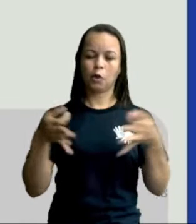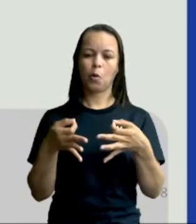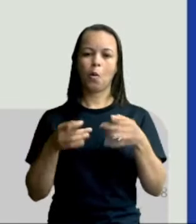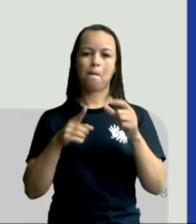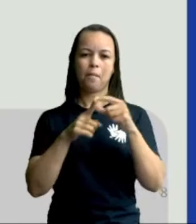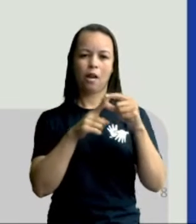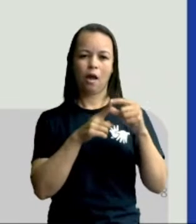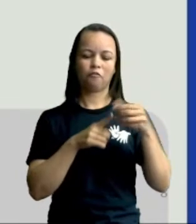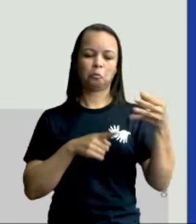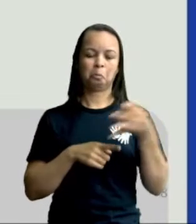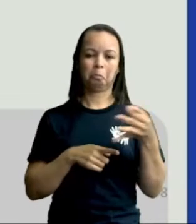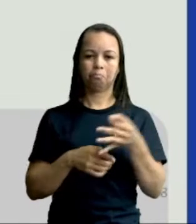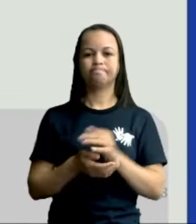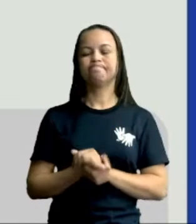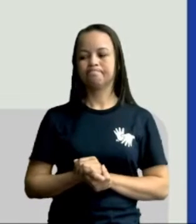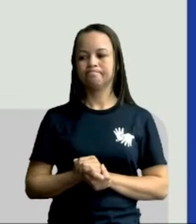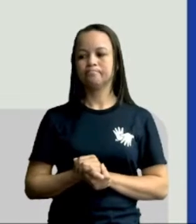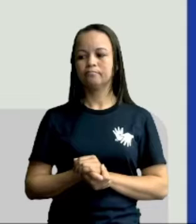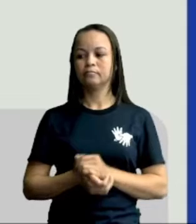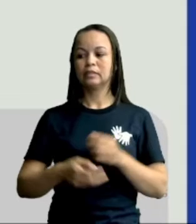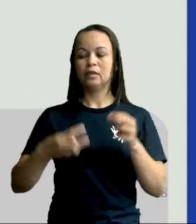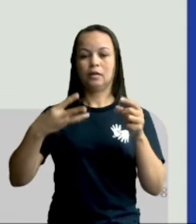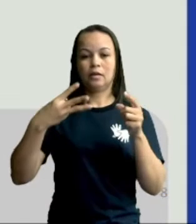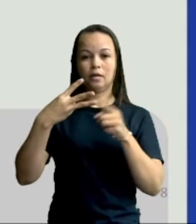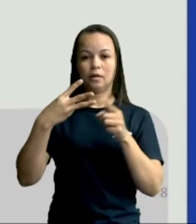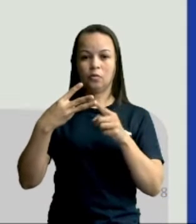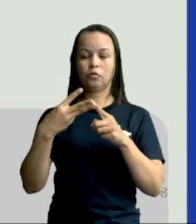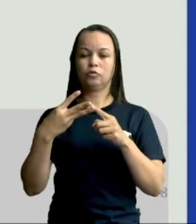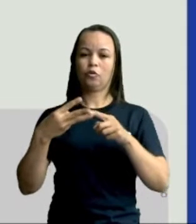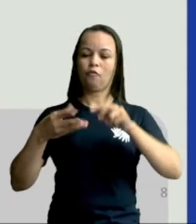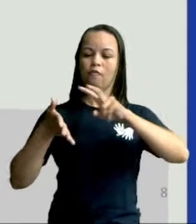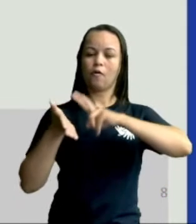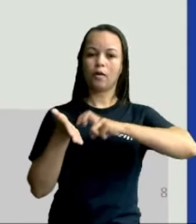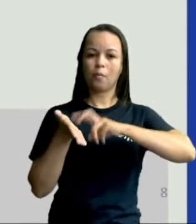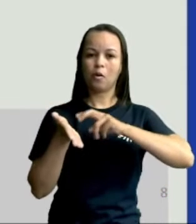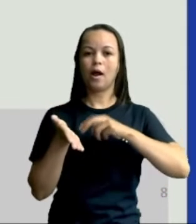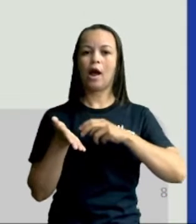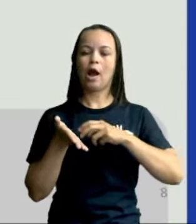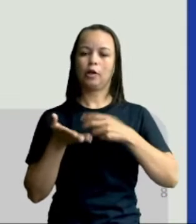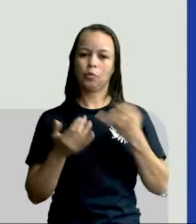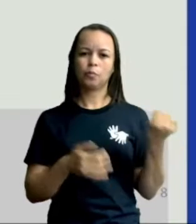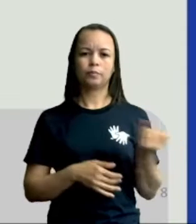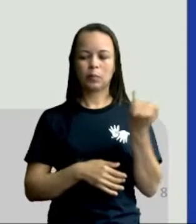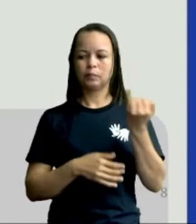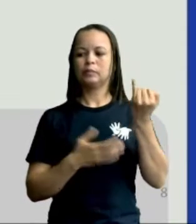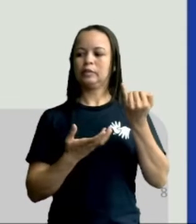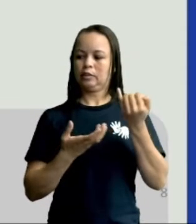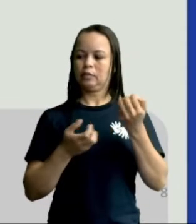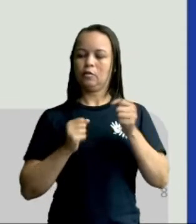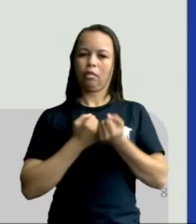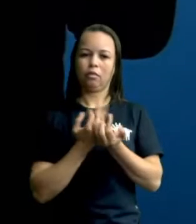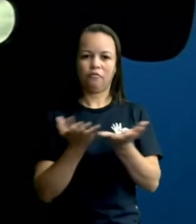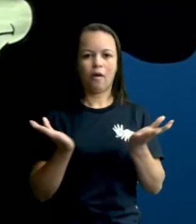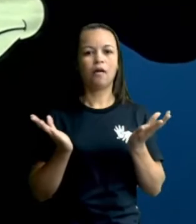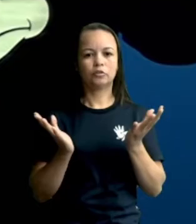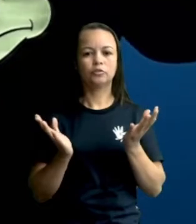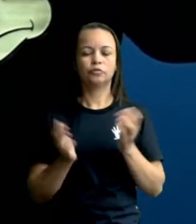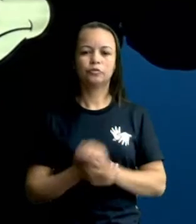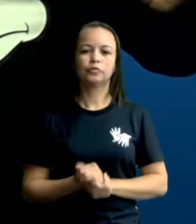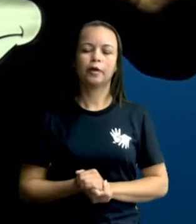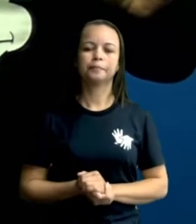por último, um vocabulário rico e vasto, tá bom? Ou seja, volta para mim.